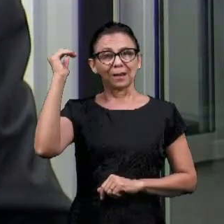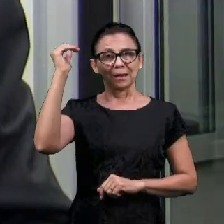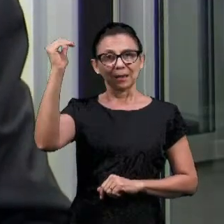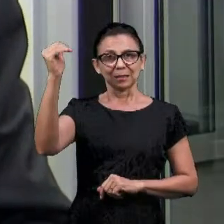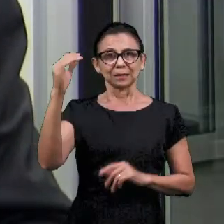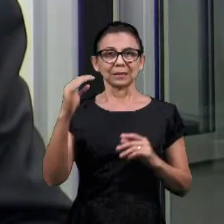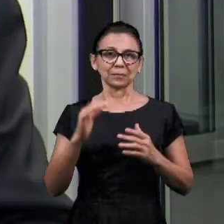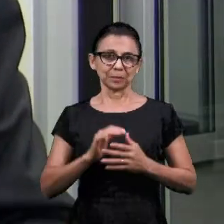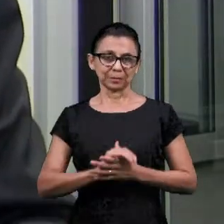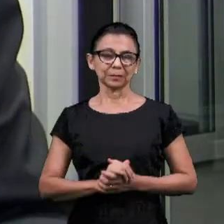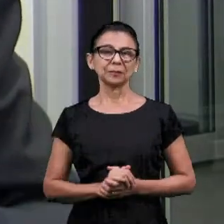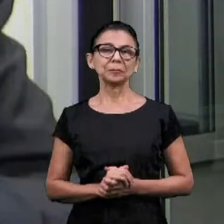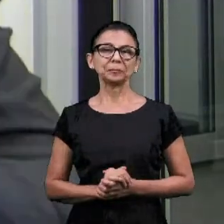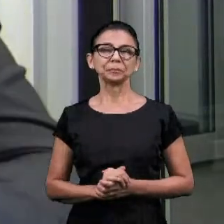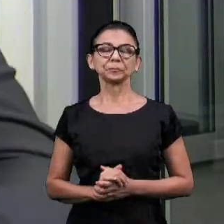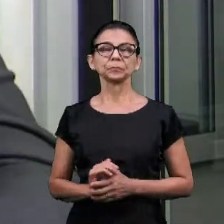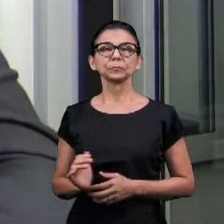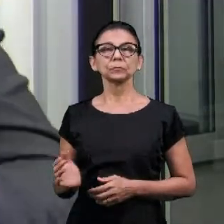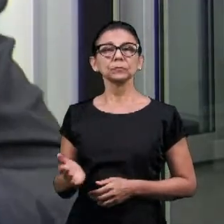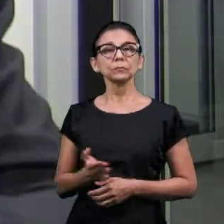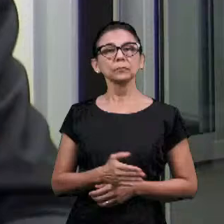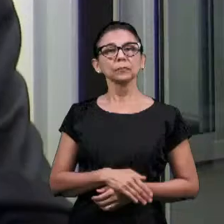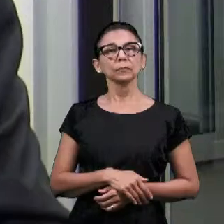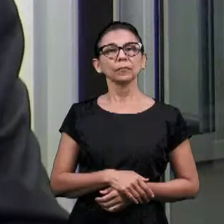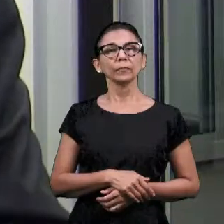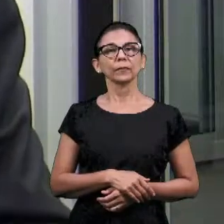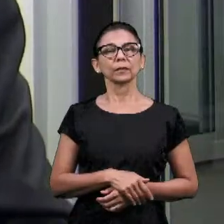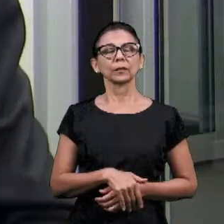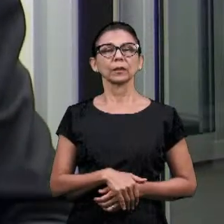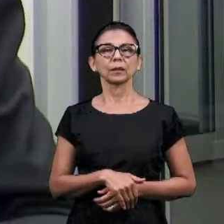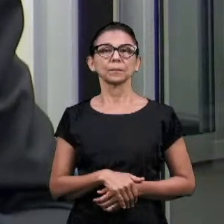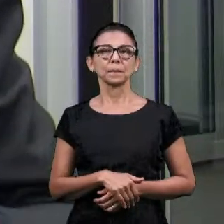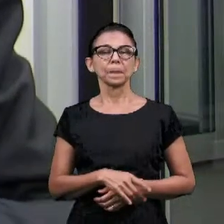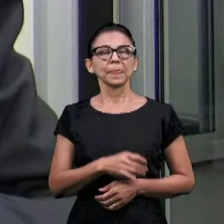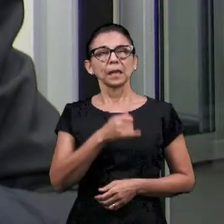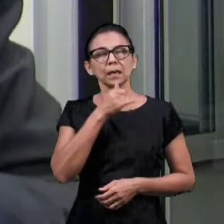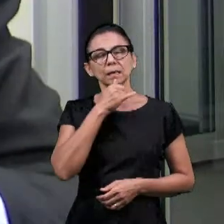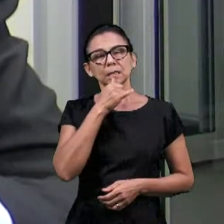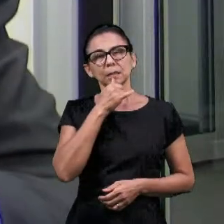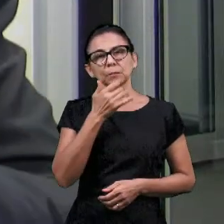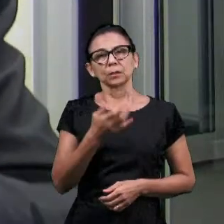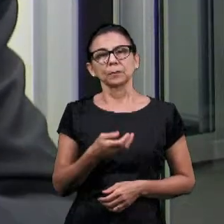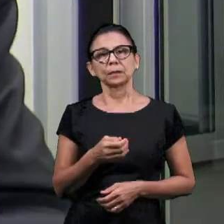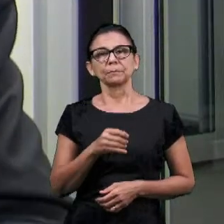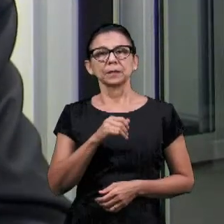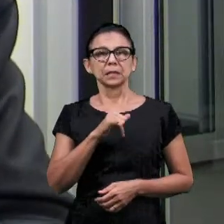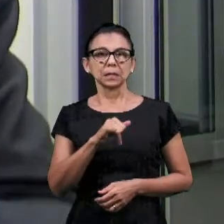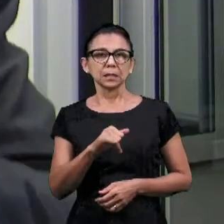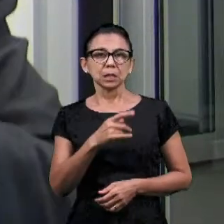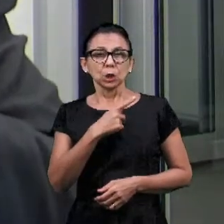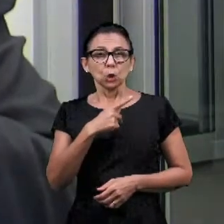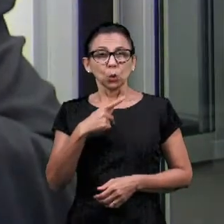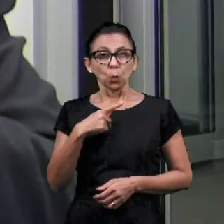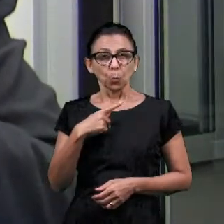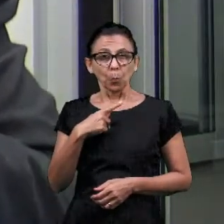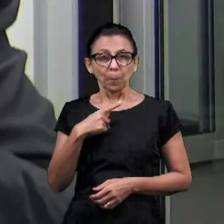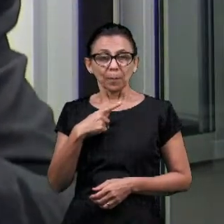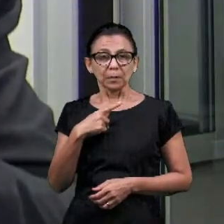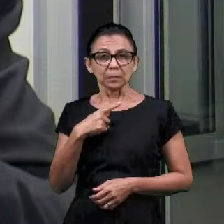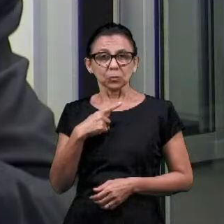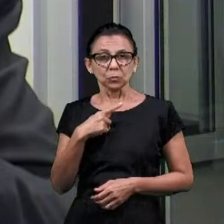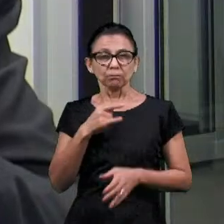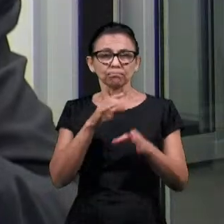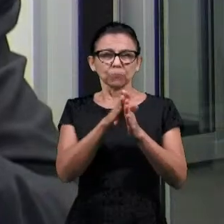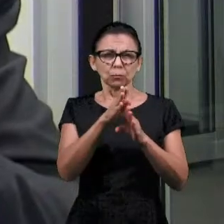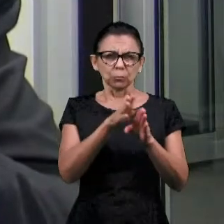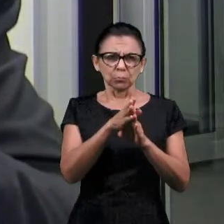que você se entristeceu, é o pastor que chamou a sua atenção, entendeu? Se você deixar a mágoa